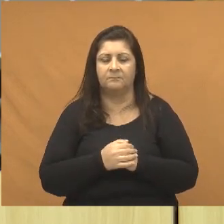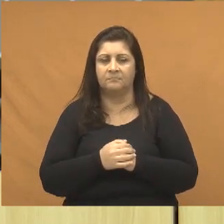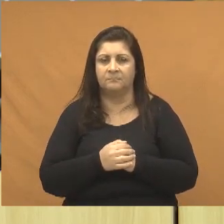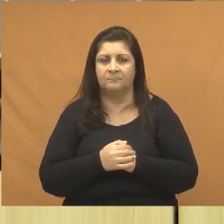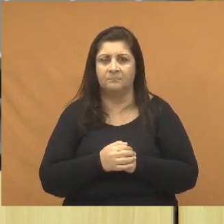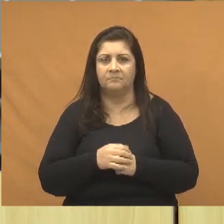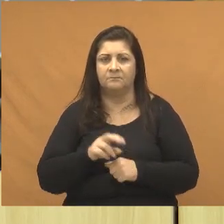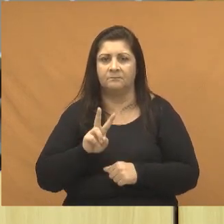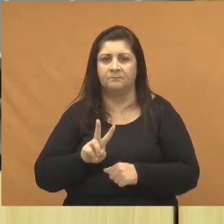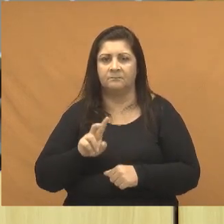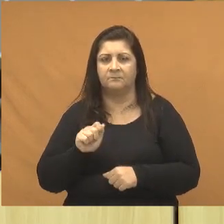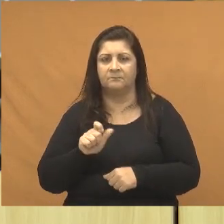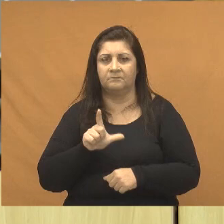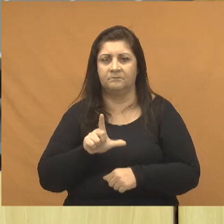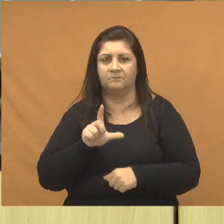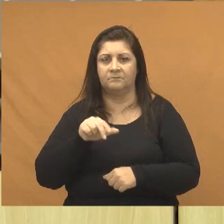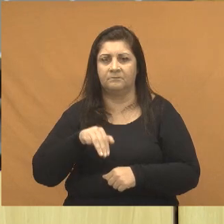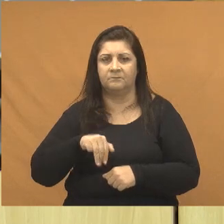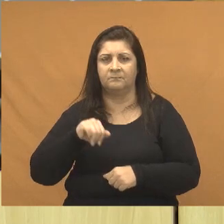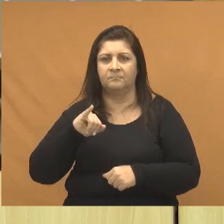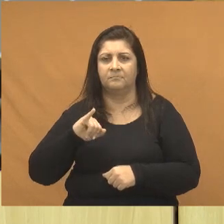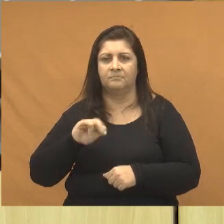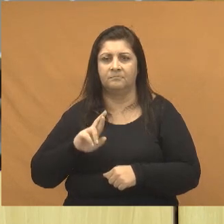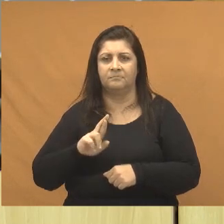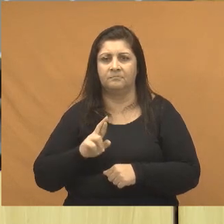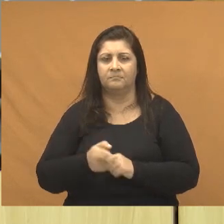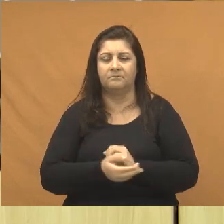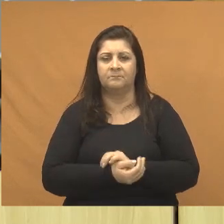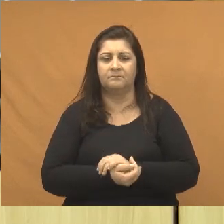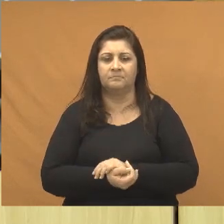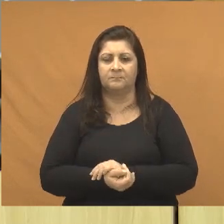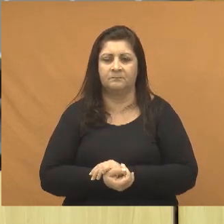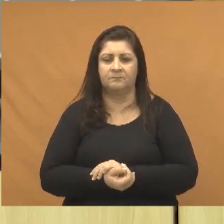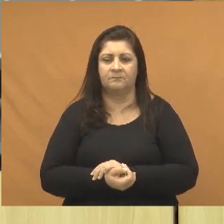Autoria, vereador Valmir do Parque Meia Lua.